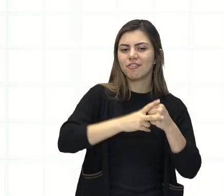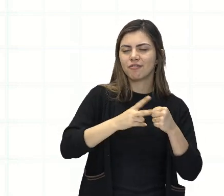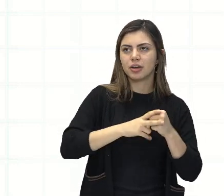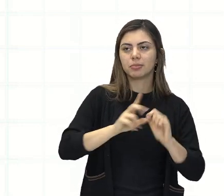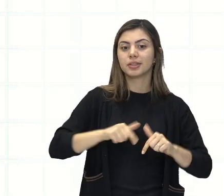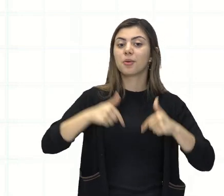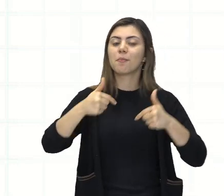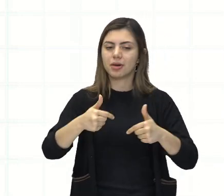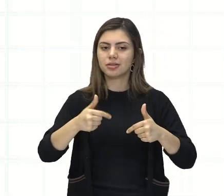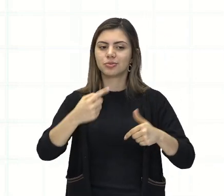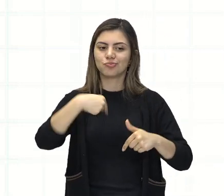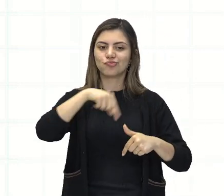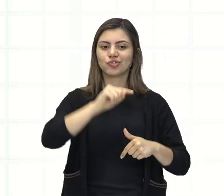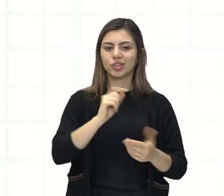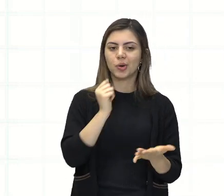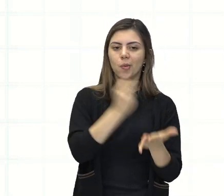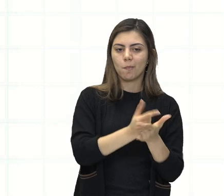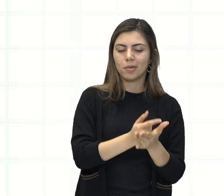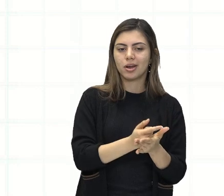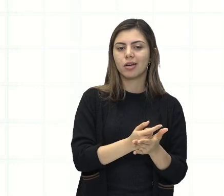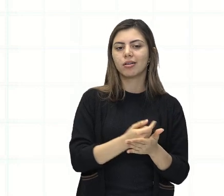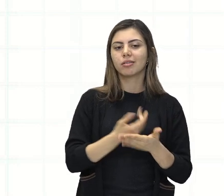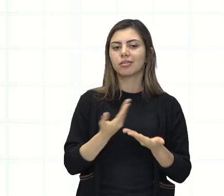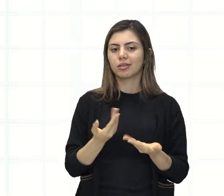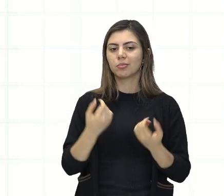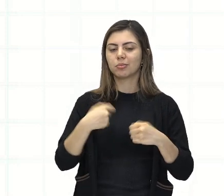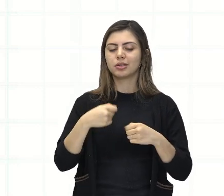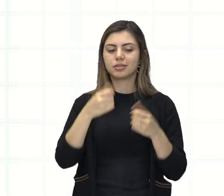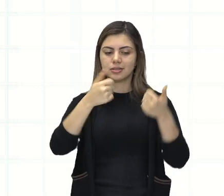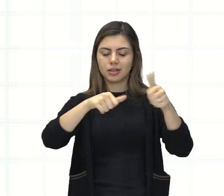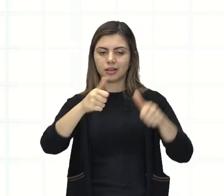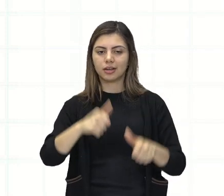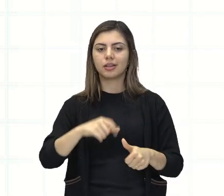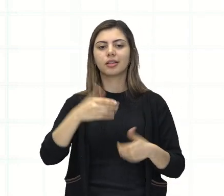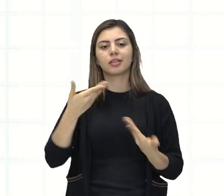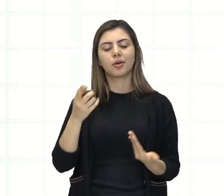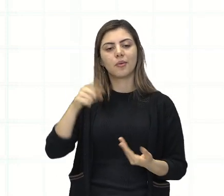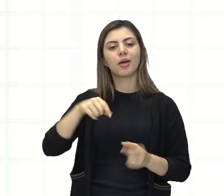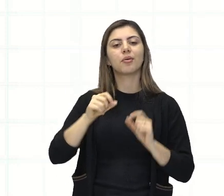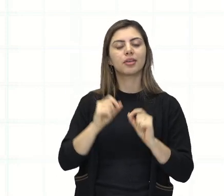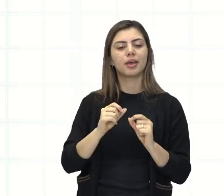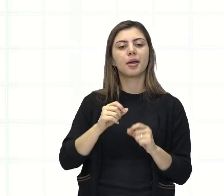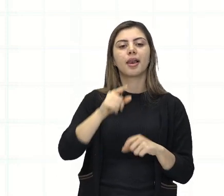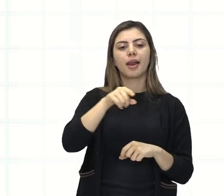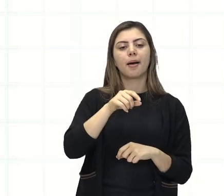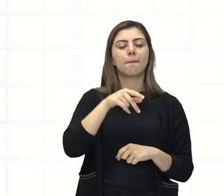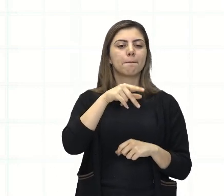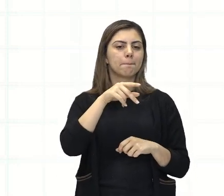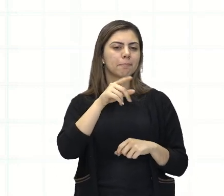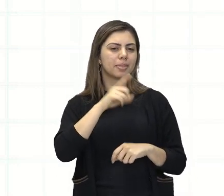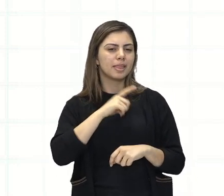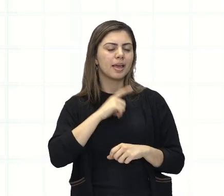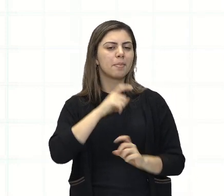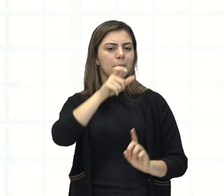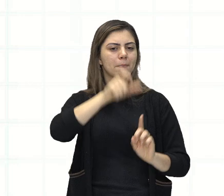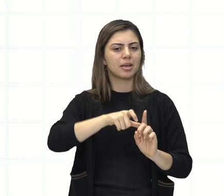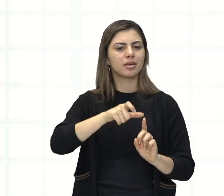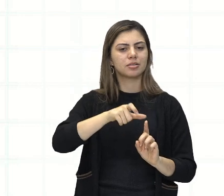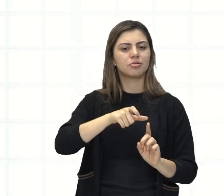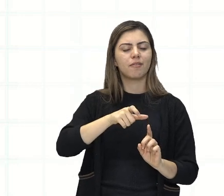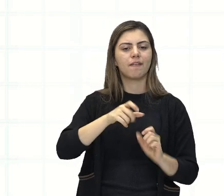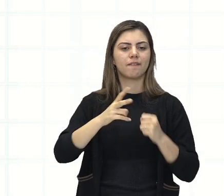dinheiro e vai comprar. Faz toda uma dinâmica. Então, é predicado verbal. E o verbo aqui, deixa